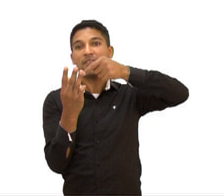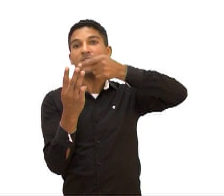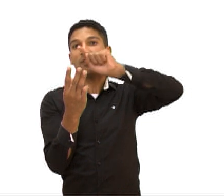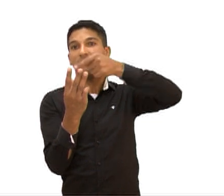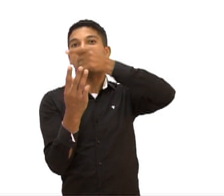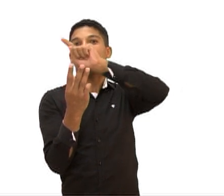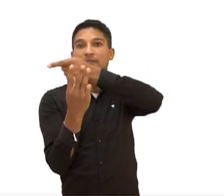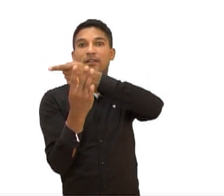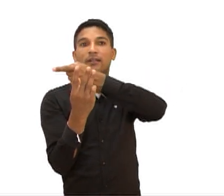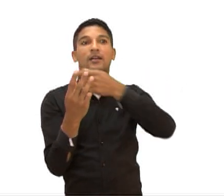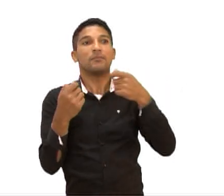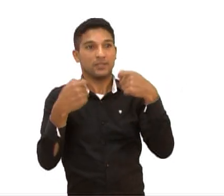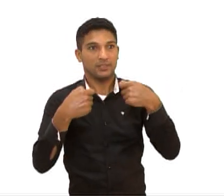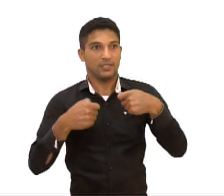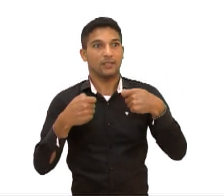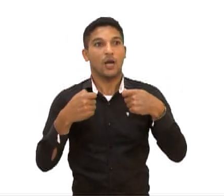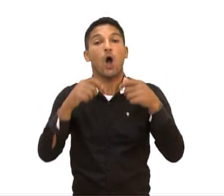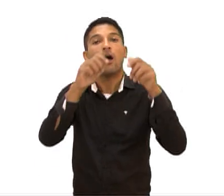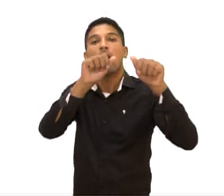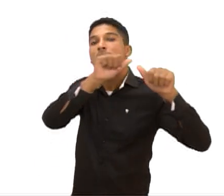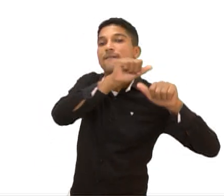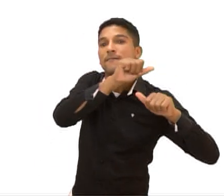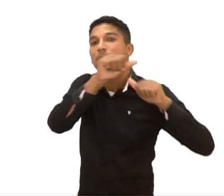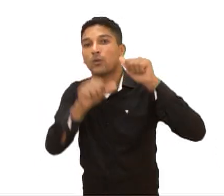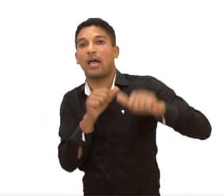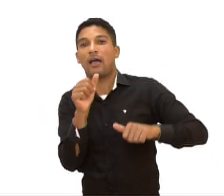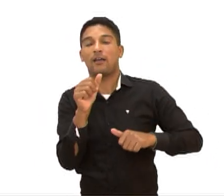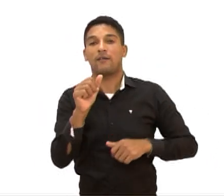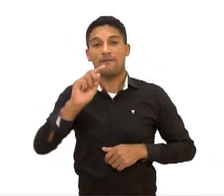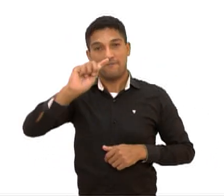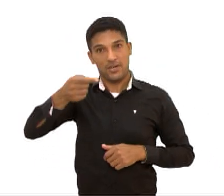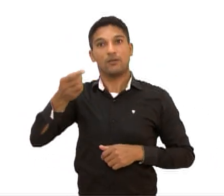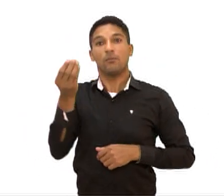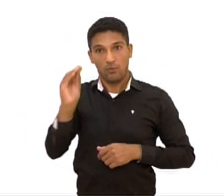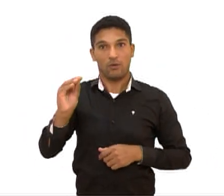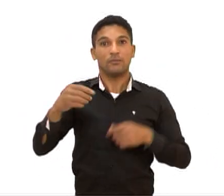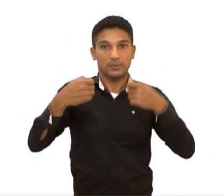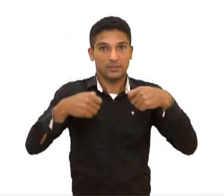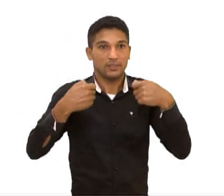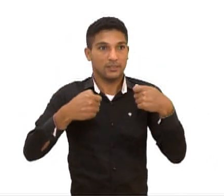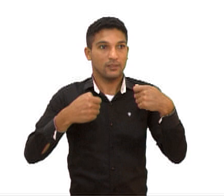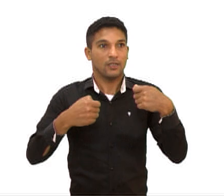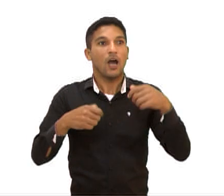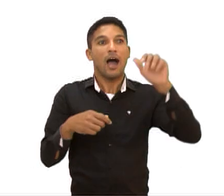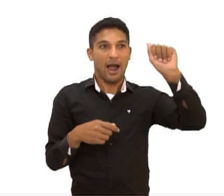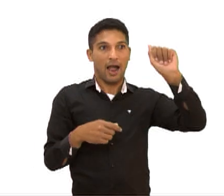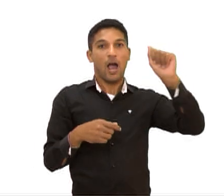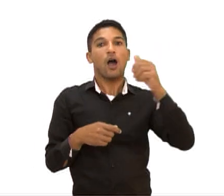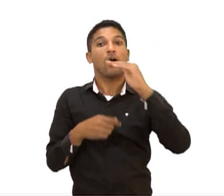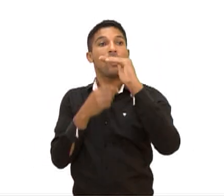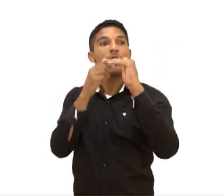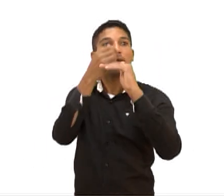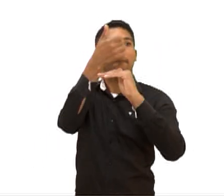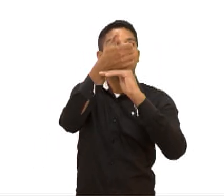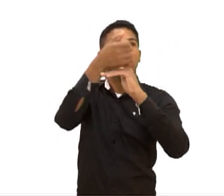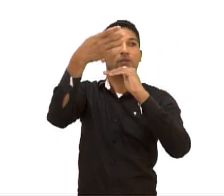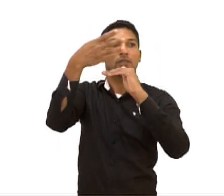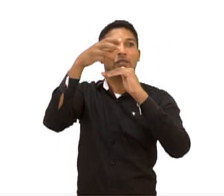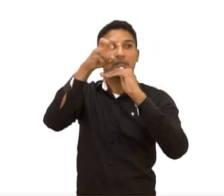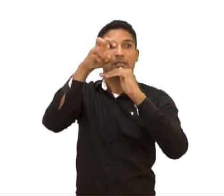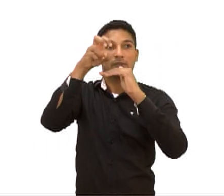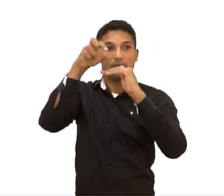Vou contar quantos zeros e vou caminhar a minha vírgula para o lado esquerdo. Então, a letra A é o quê?